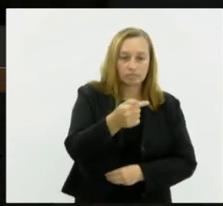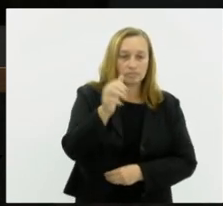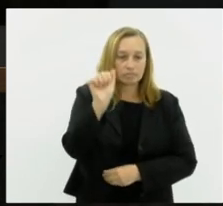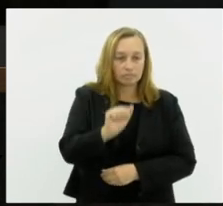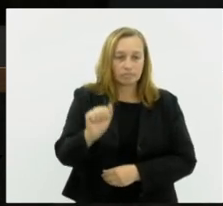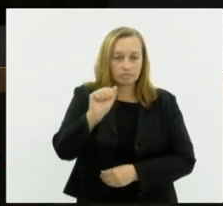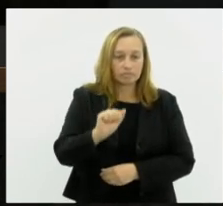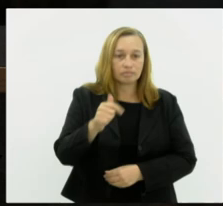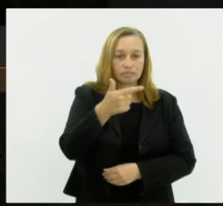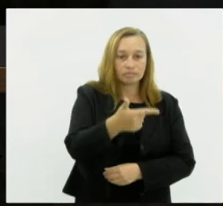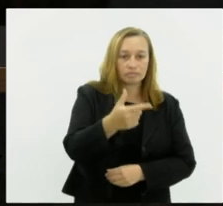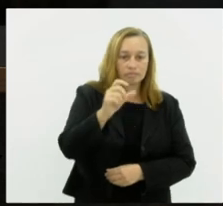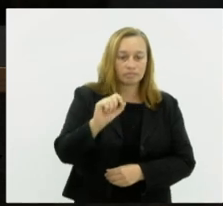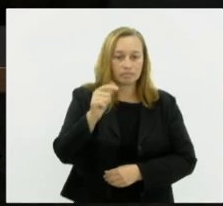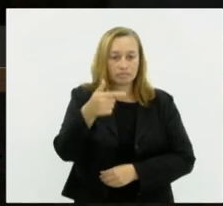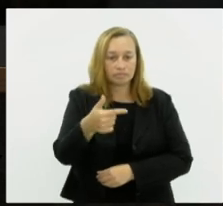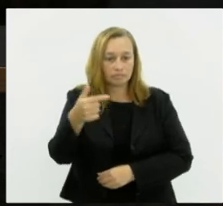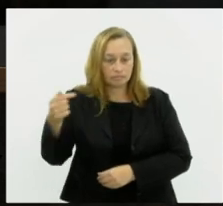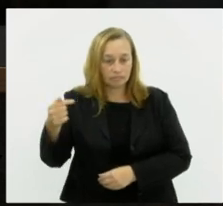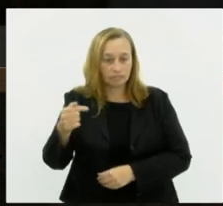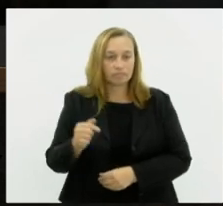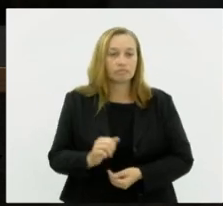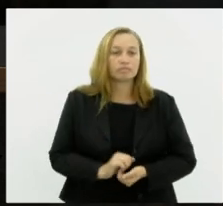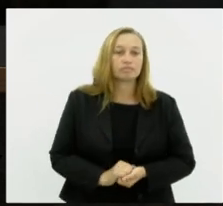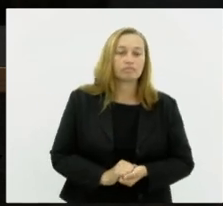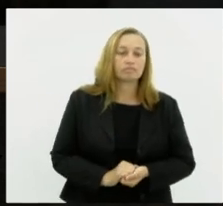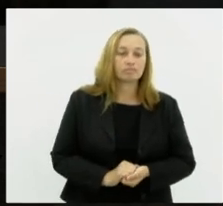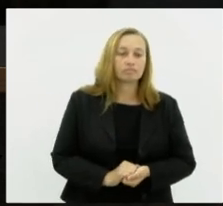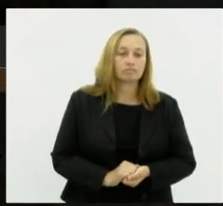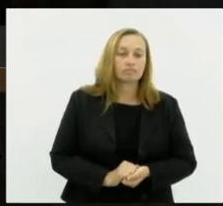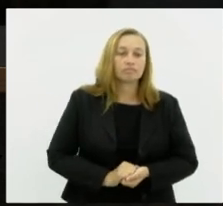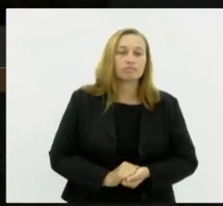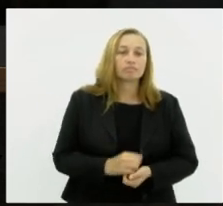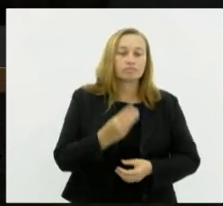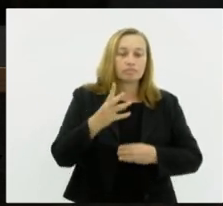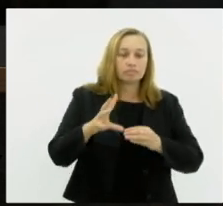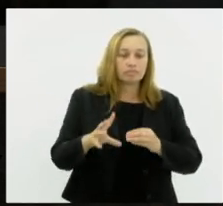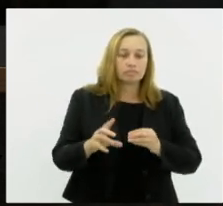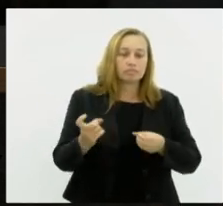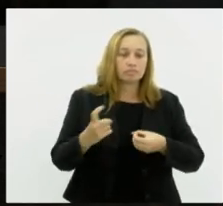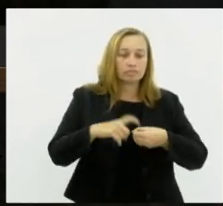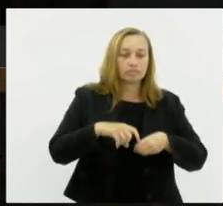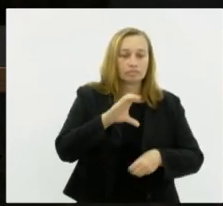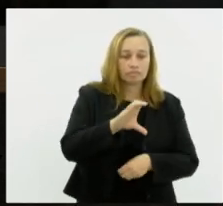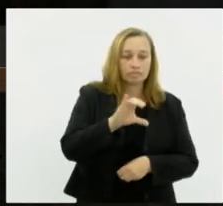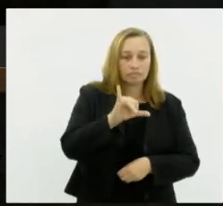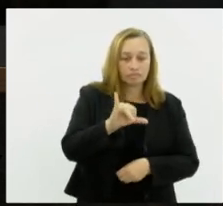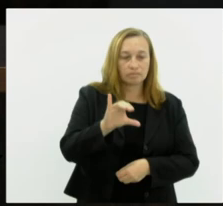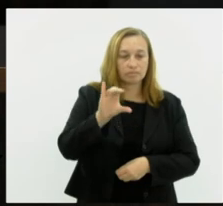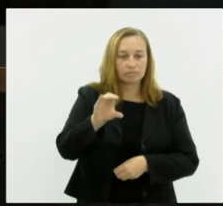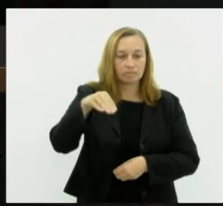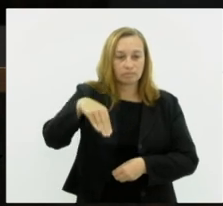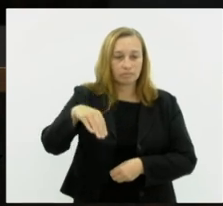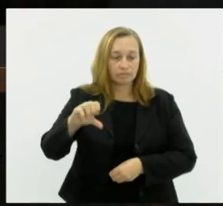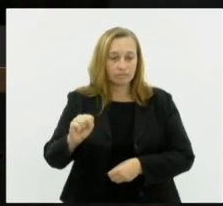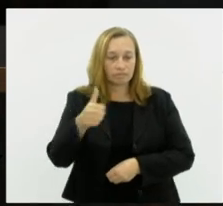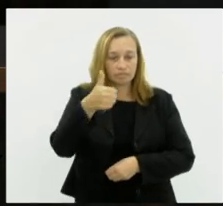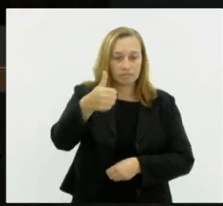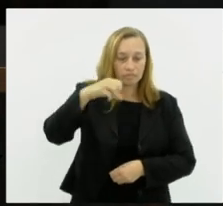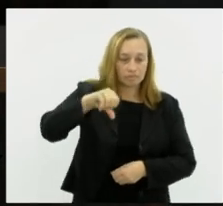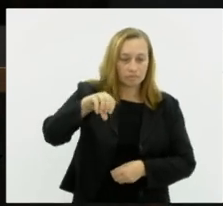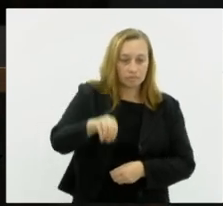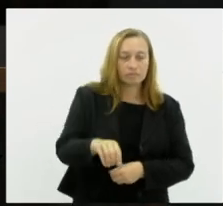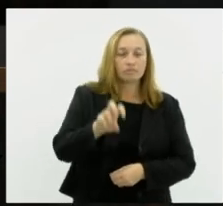de 2017, e na cláusula 13ª do Convênio ICMS número 190, de